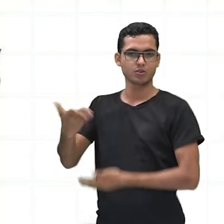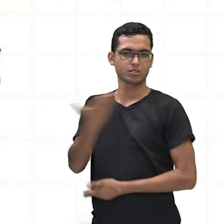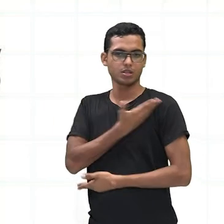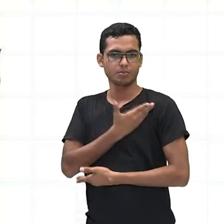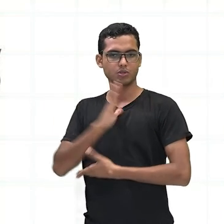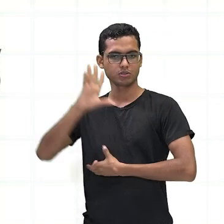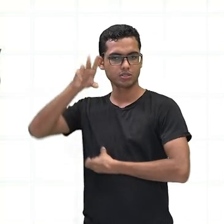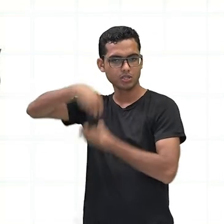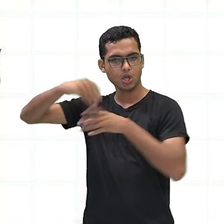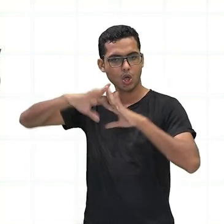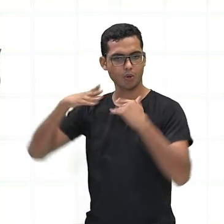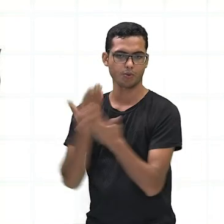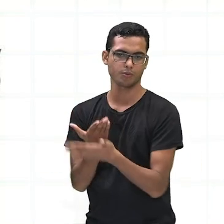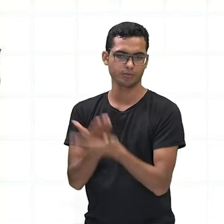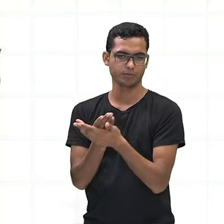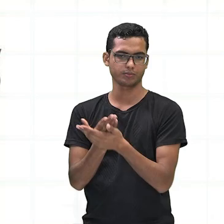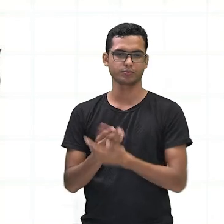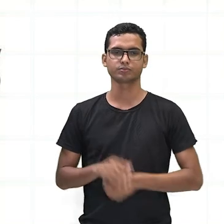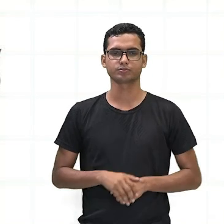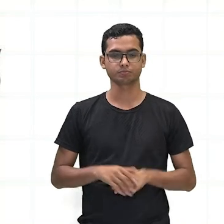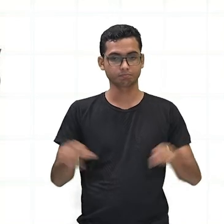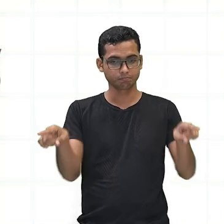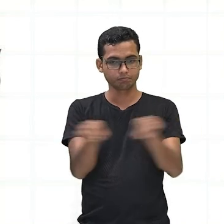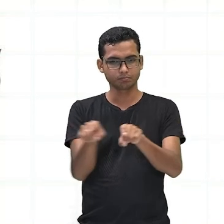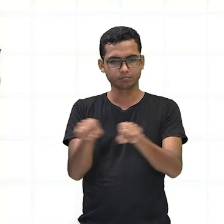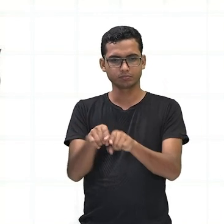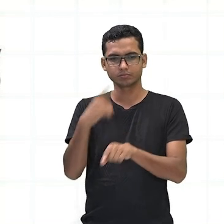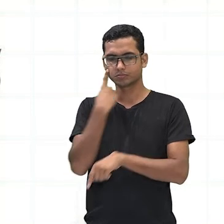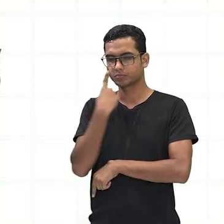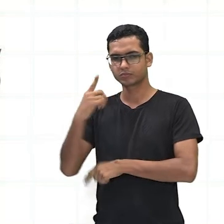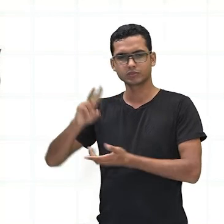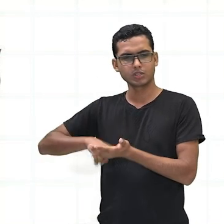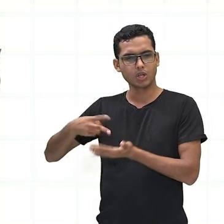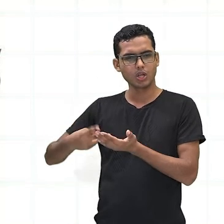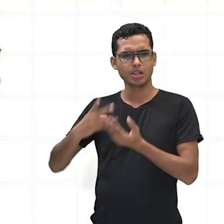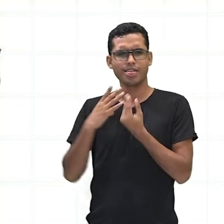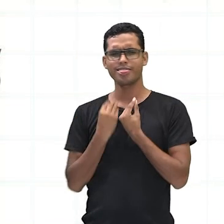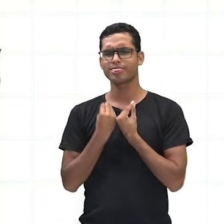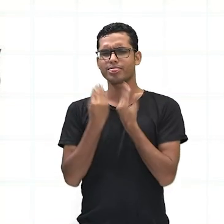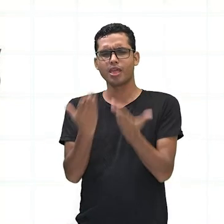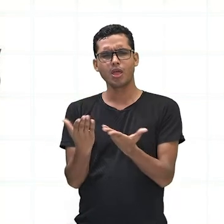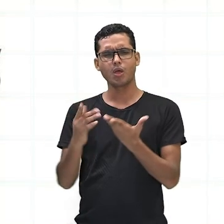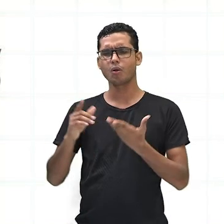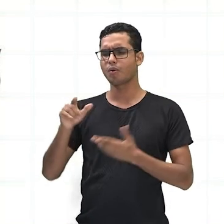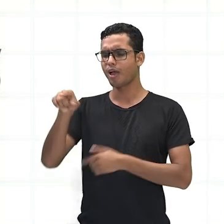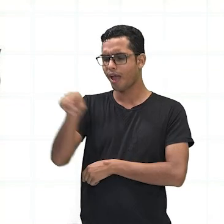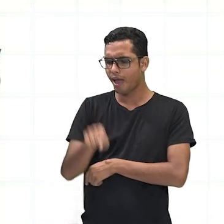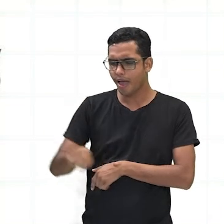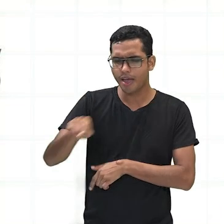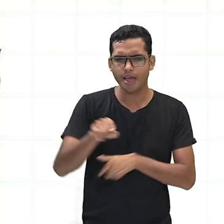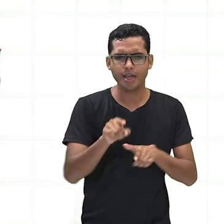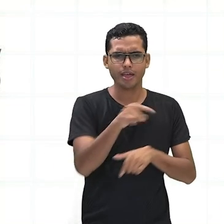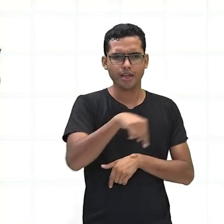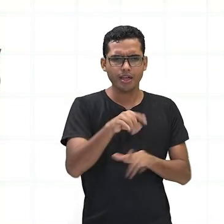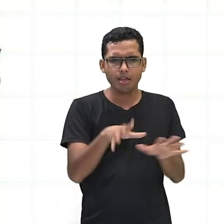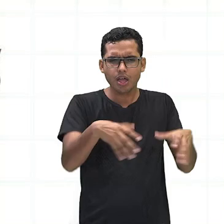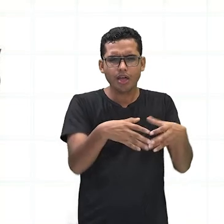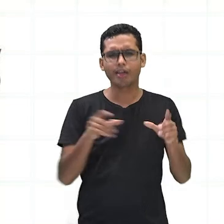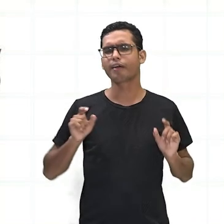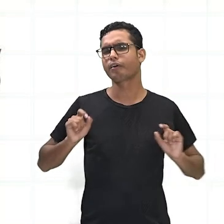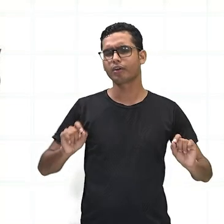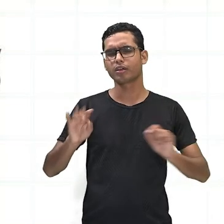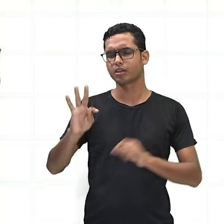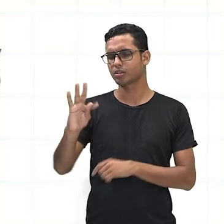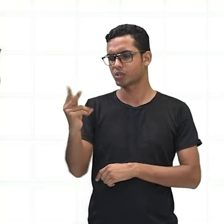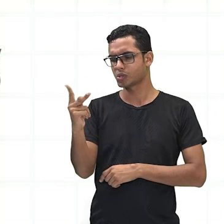the answers. Ele deu a eles. A eles é quem? Them. The answers